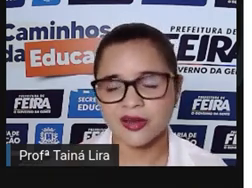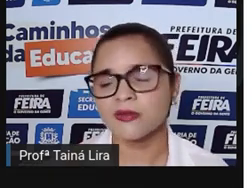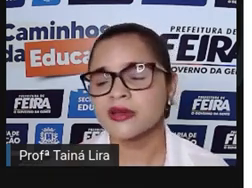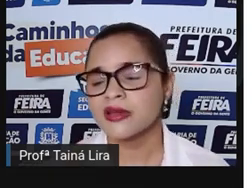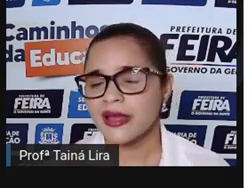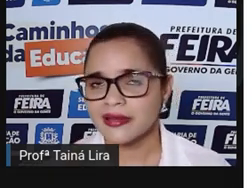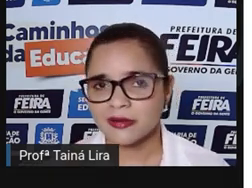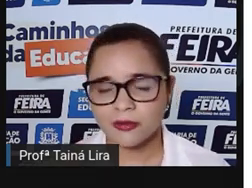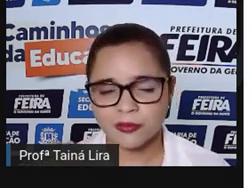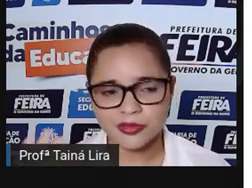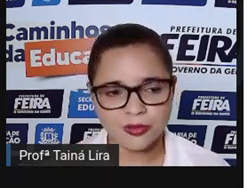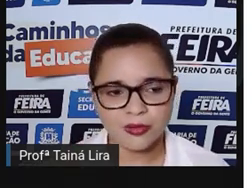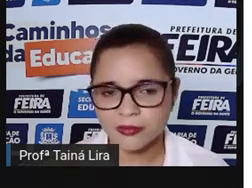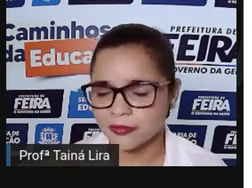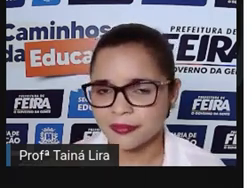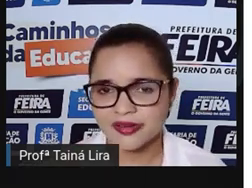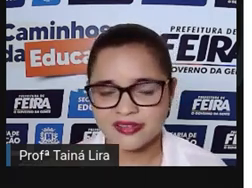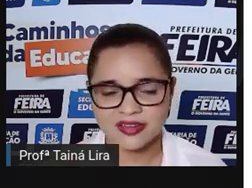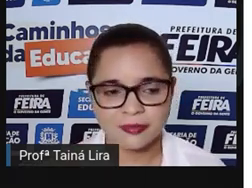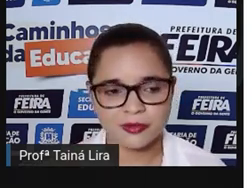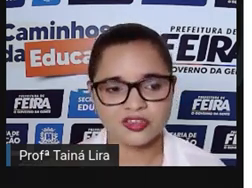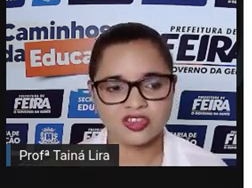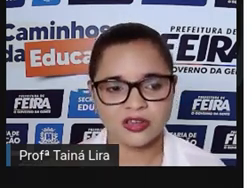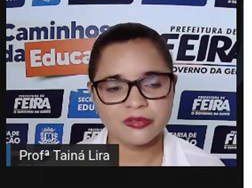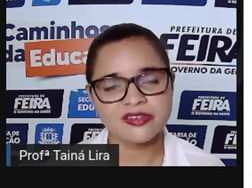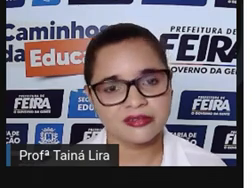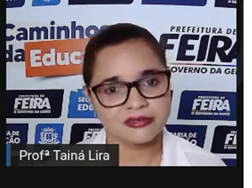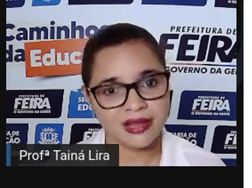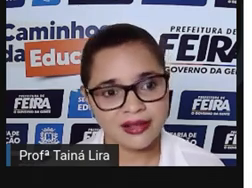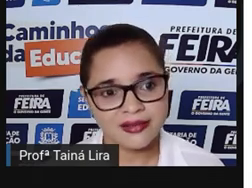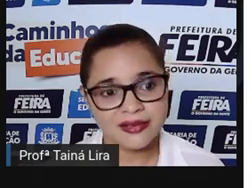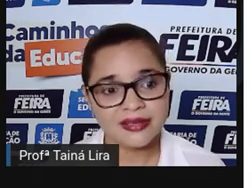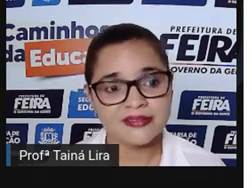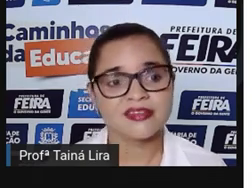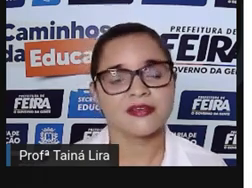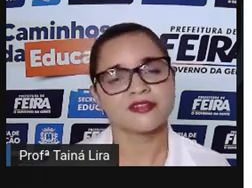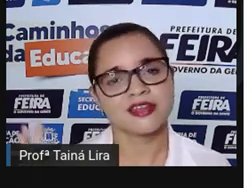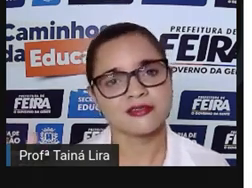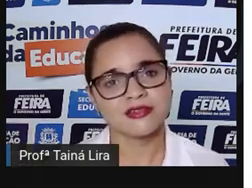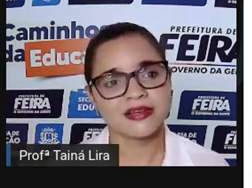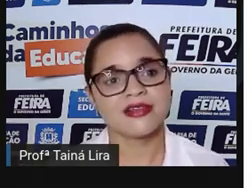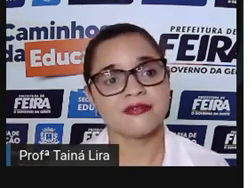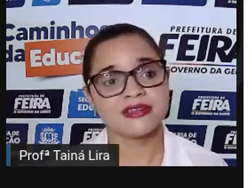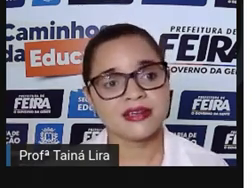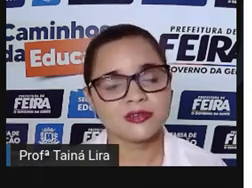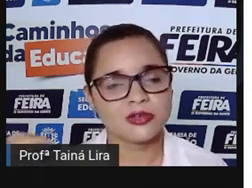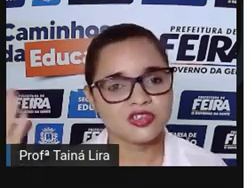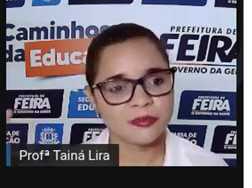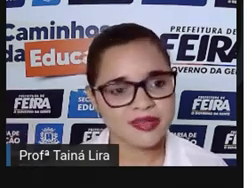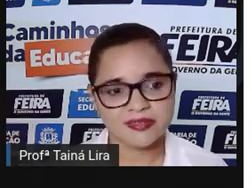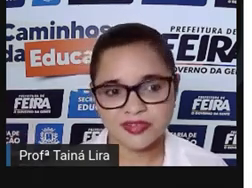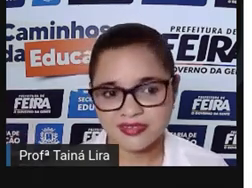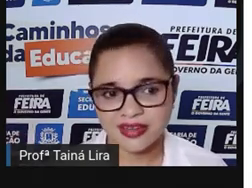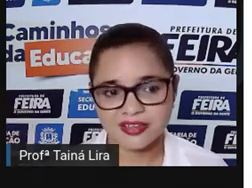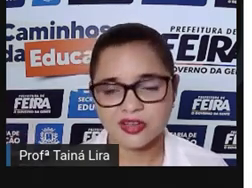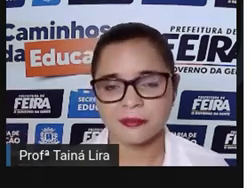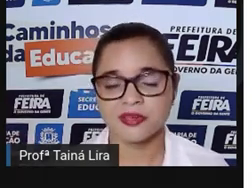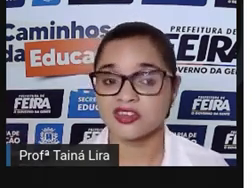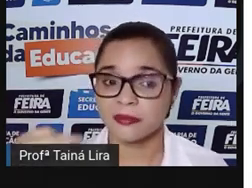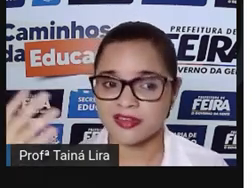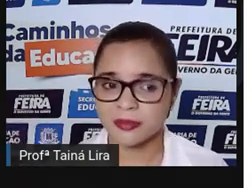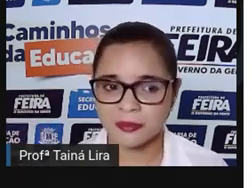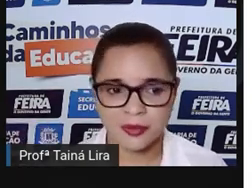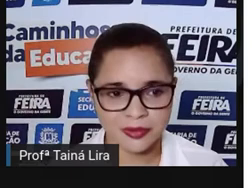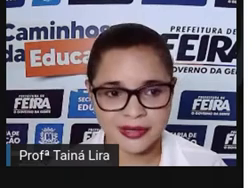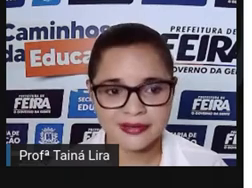modernos. Então, é muito comum, por exemplo, a gente tem um celular, e sair um celular que tem uma tecnologia mais avançada, de repente